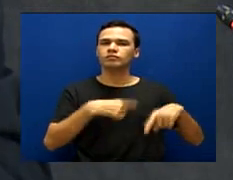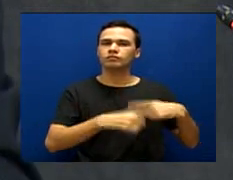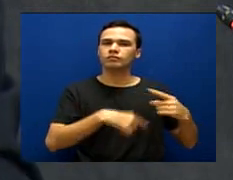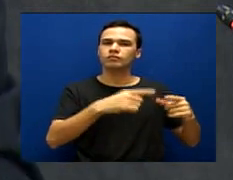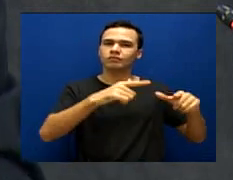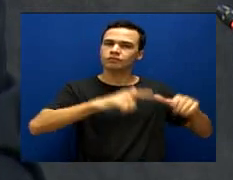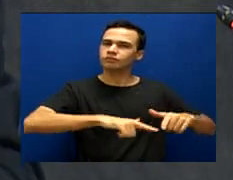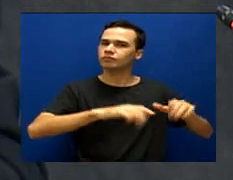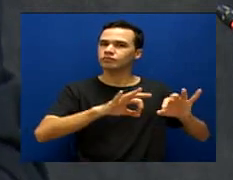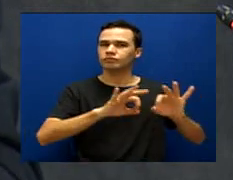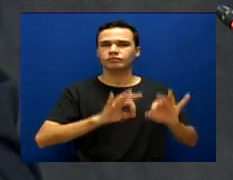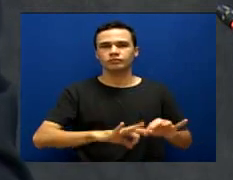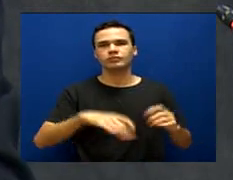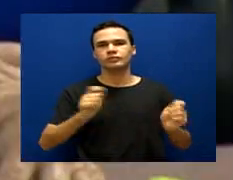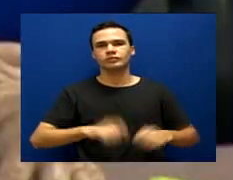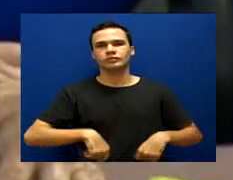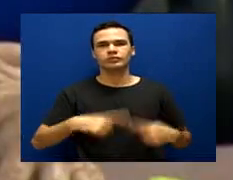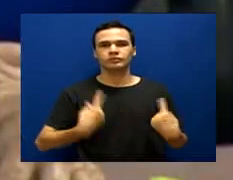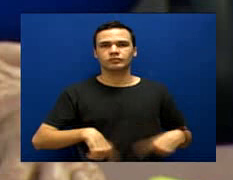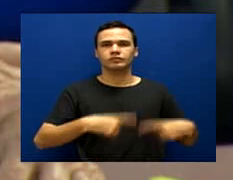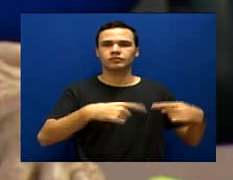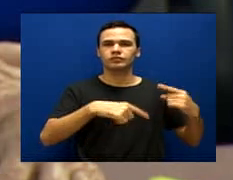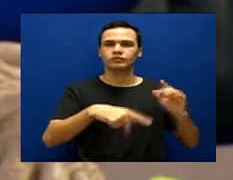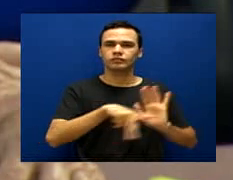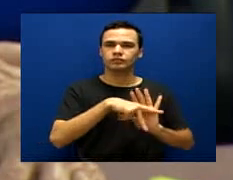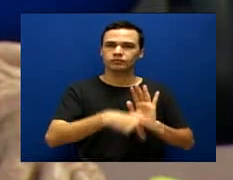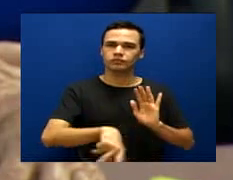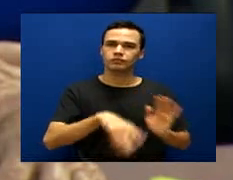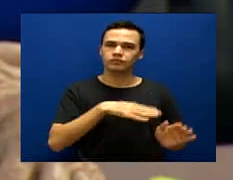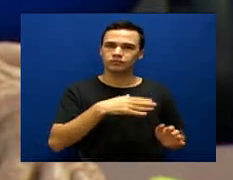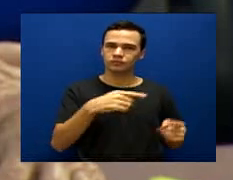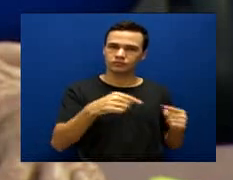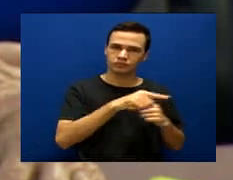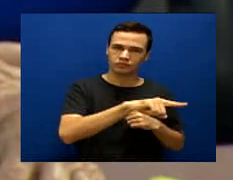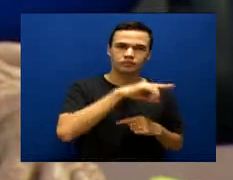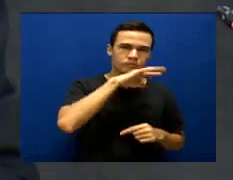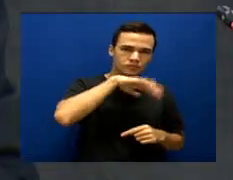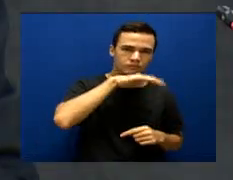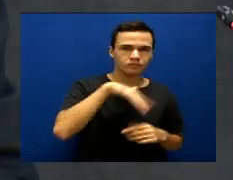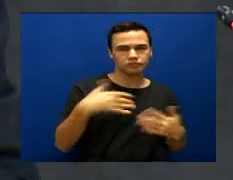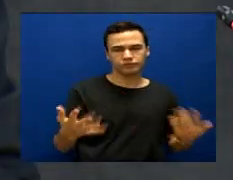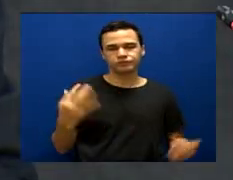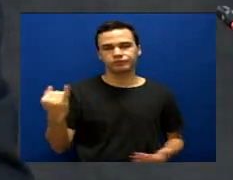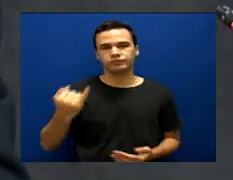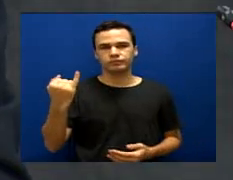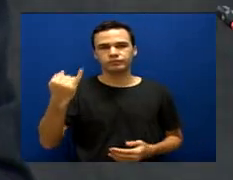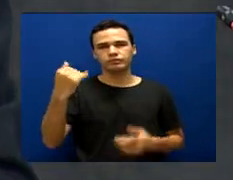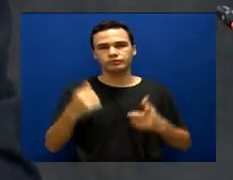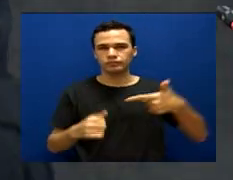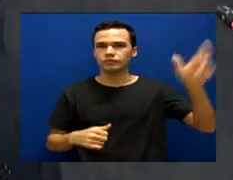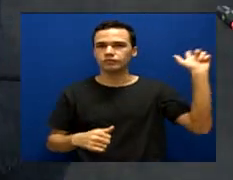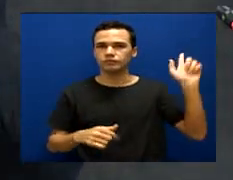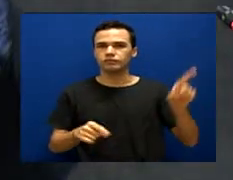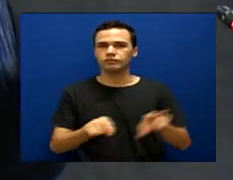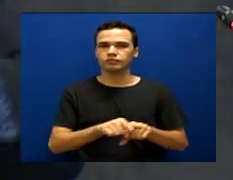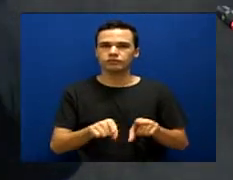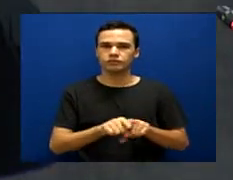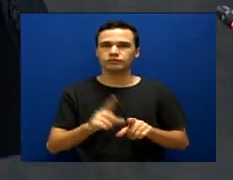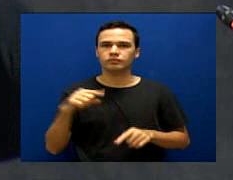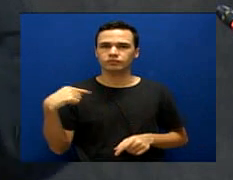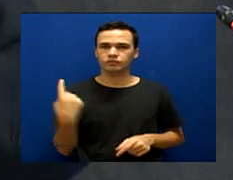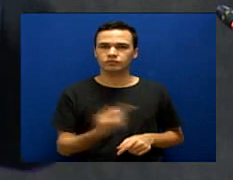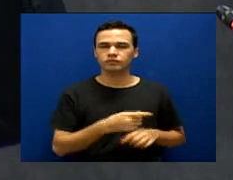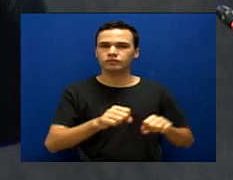local onde vai se discutir efetivamente as políticas públicas voltadas a essa questão. Então, é muito importante. E a outra coisa é que nós possamos